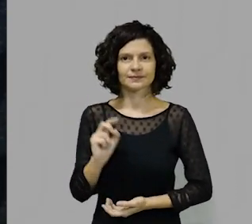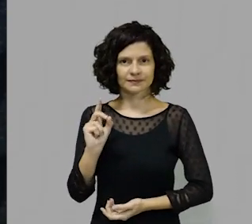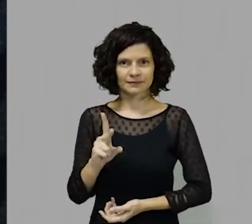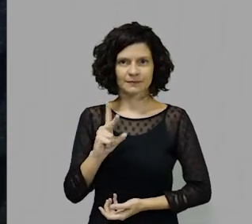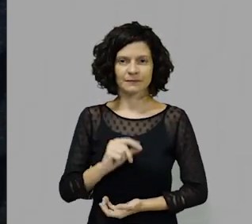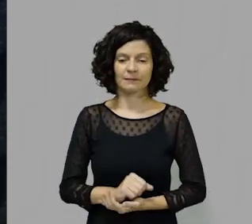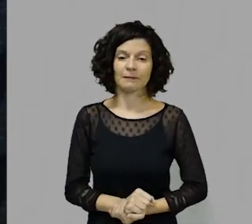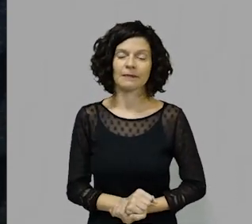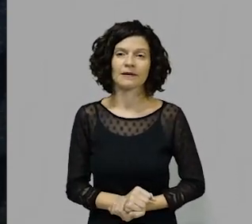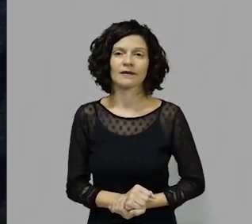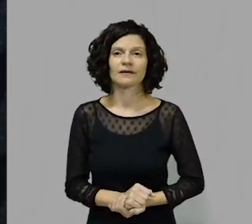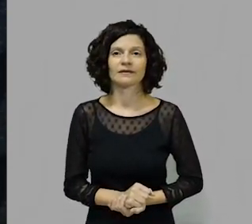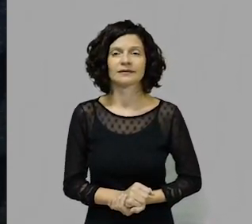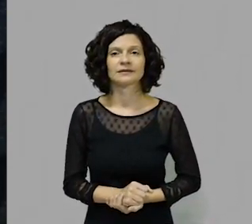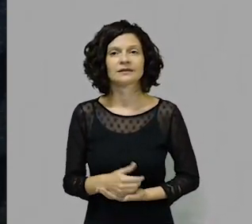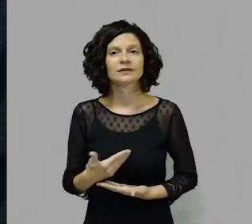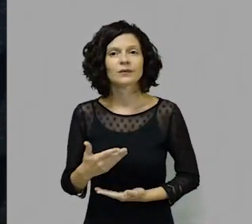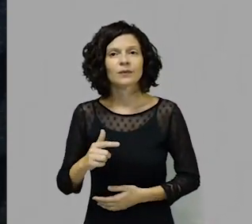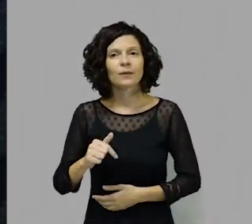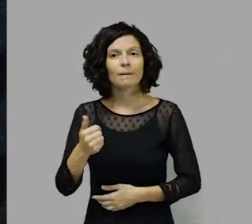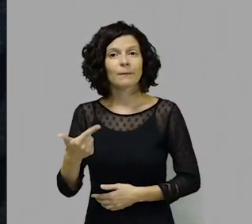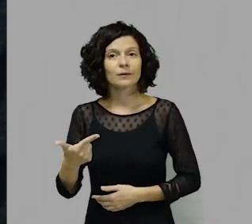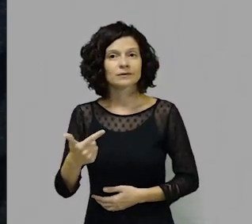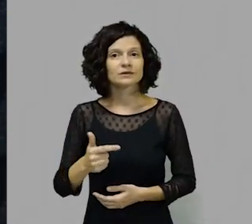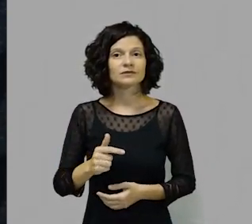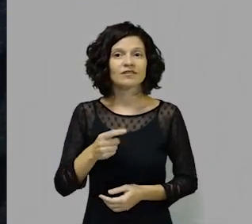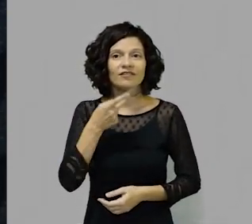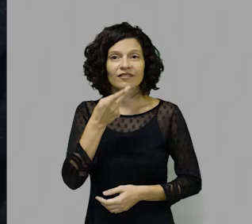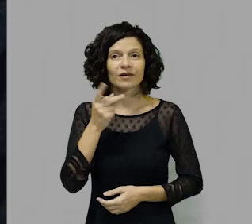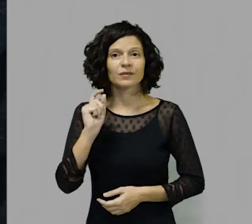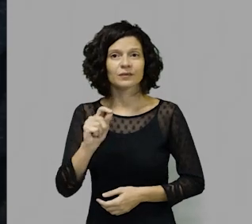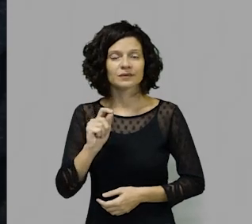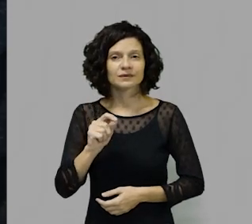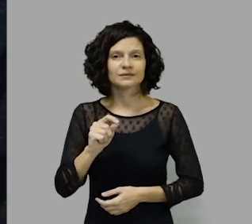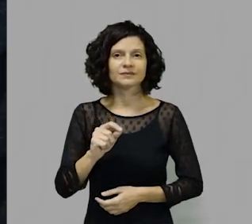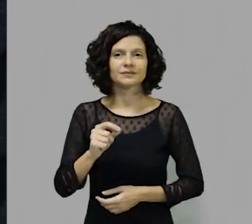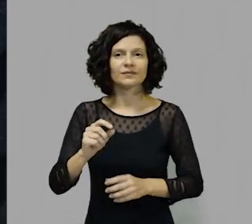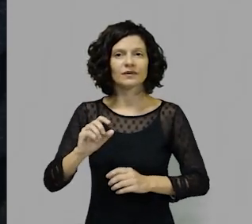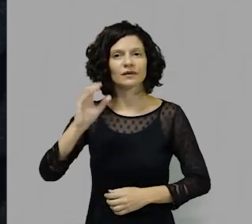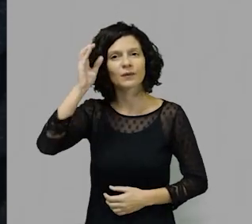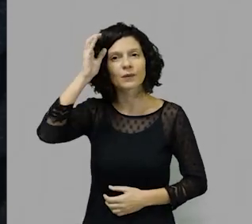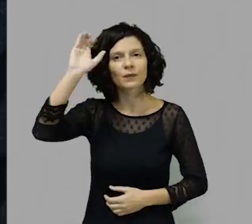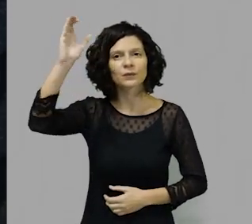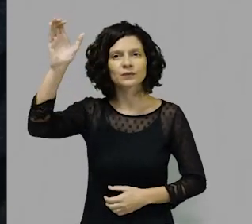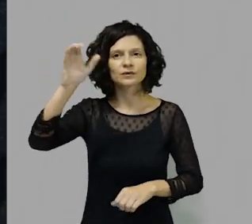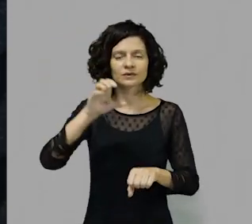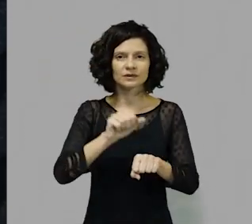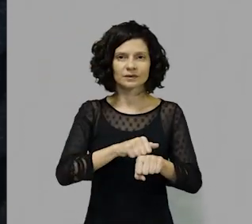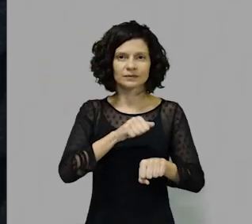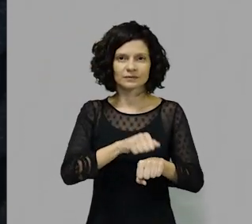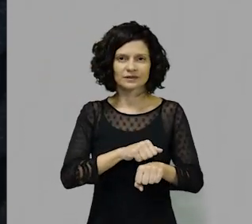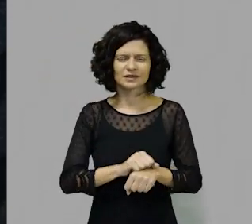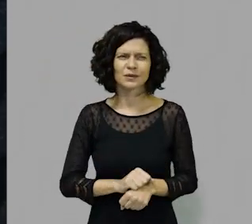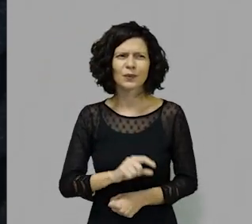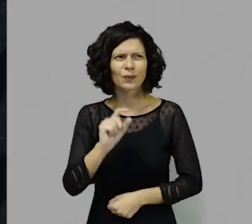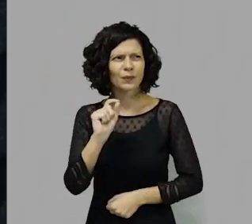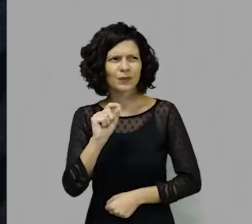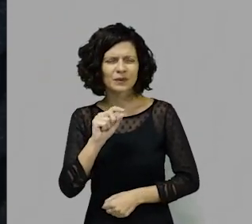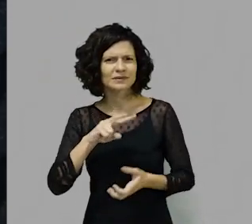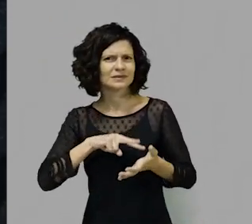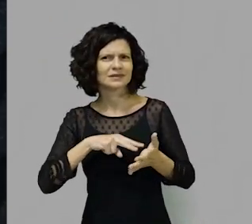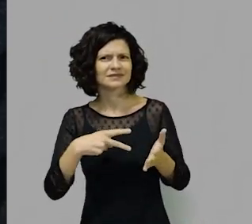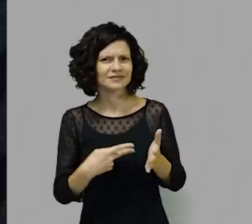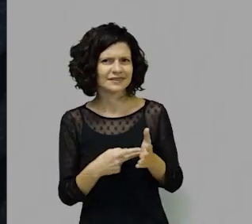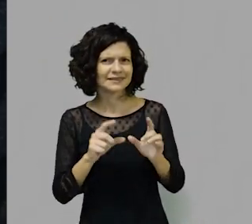Ok? Dito isso, o próximo tópico fala da cultura da pobreza. Mas, afinal de contas, o que é isso? O que significa